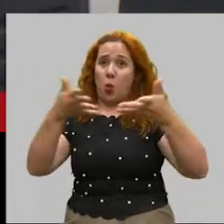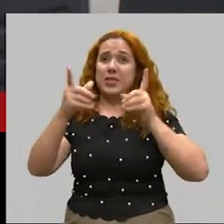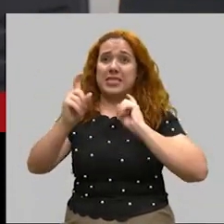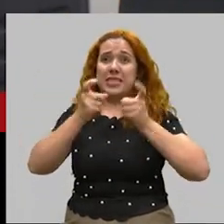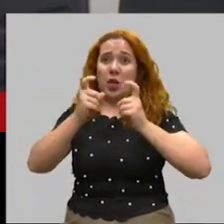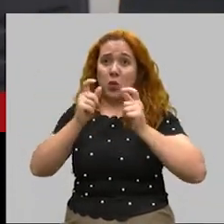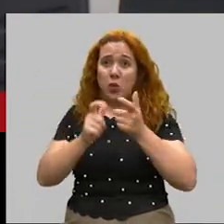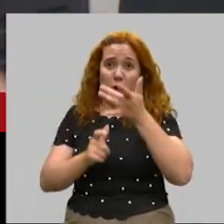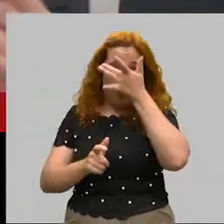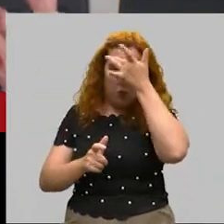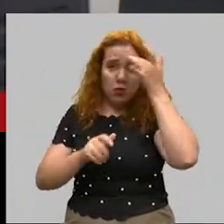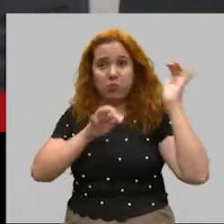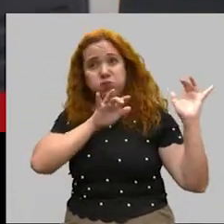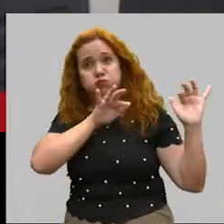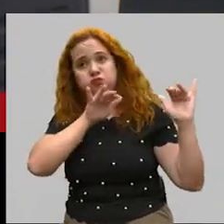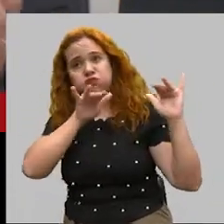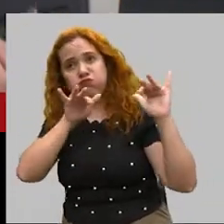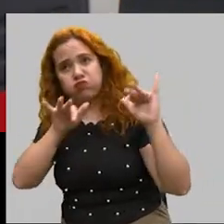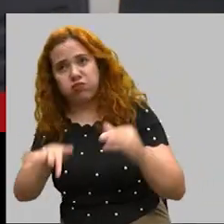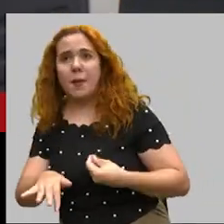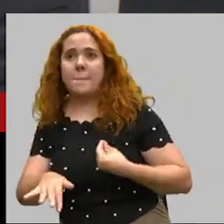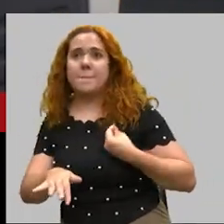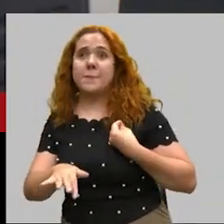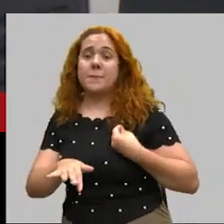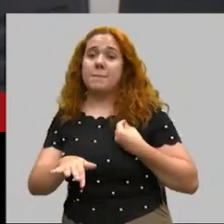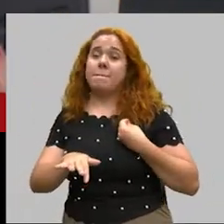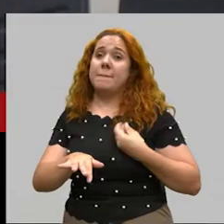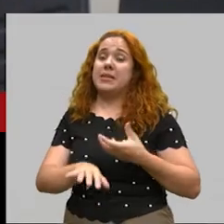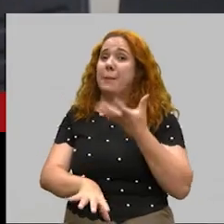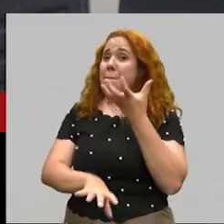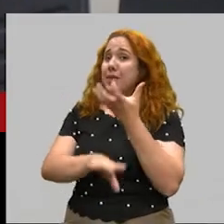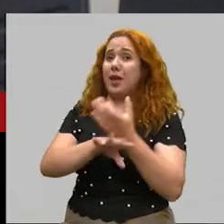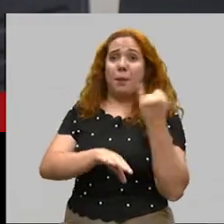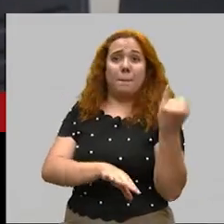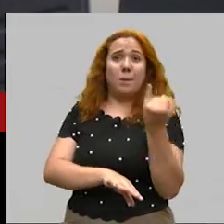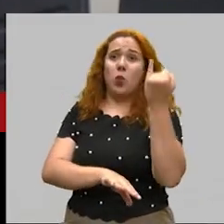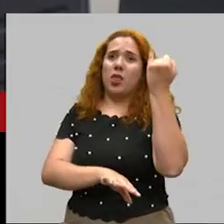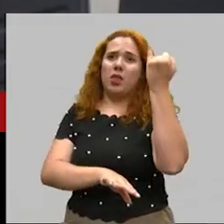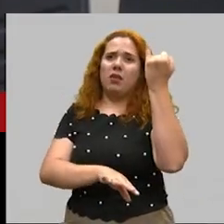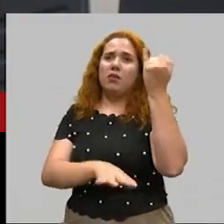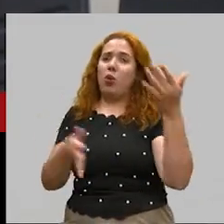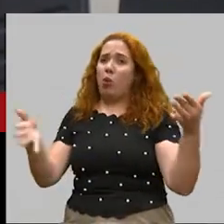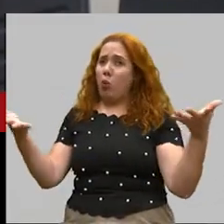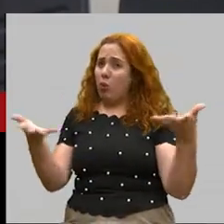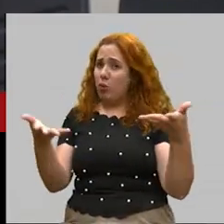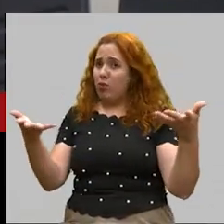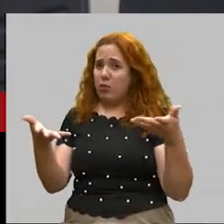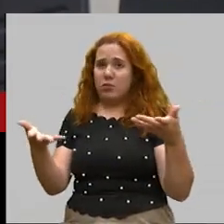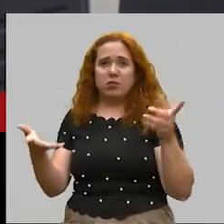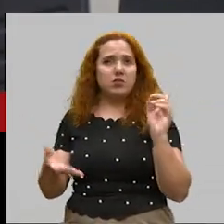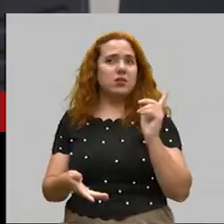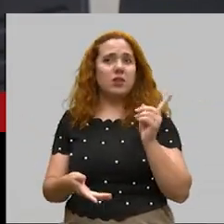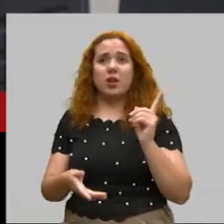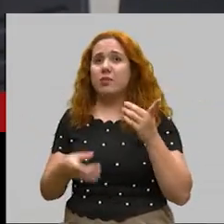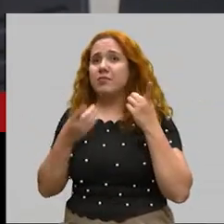conteúdo mas esses conteúdos são importantíssimos porque eles não vão guiar só o dia de hoje gente eh debates Públicos como Esses são